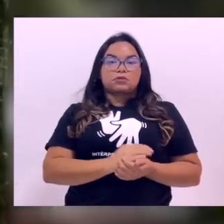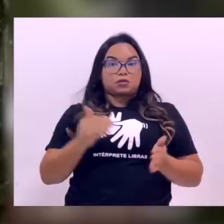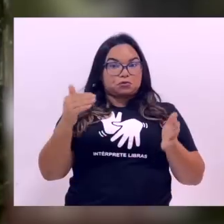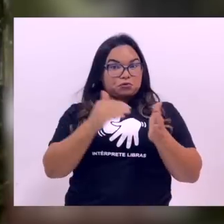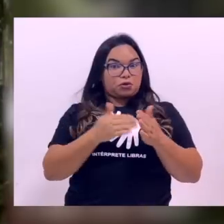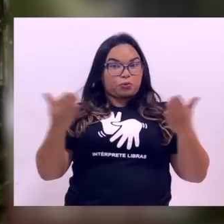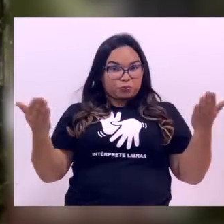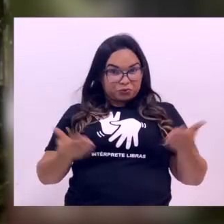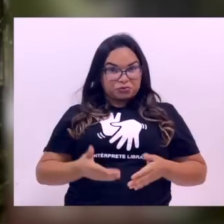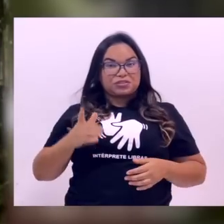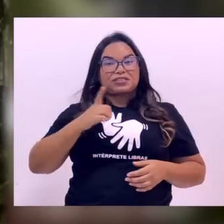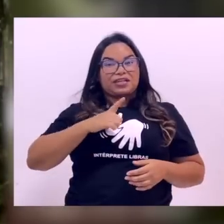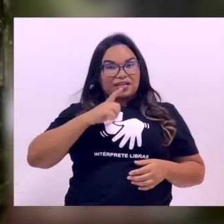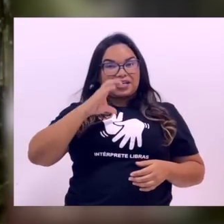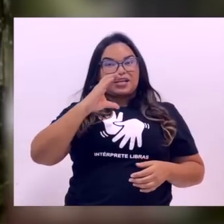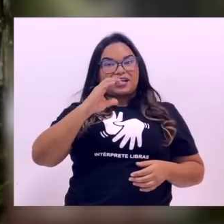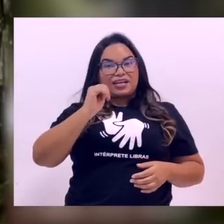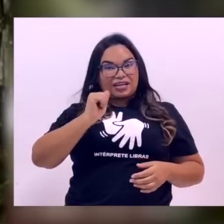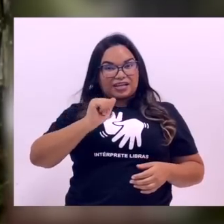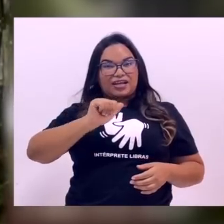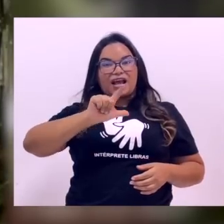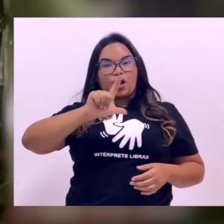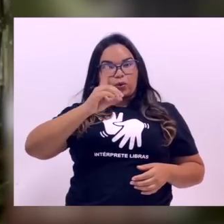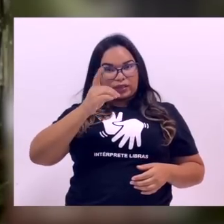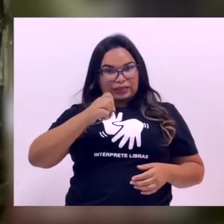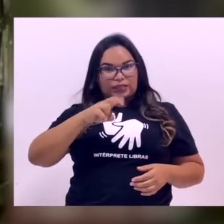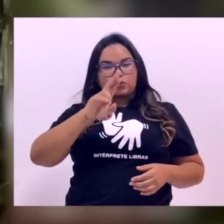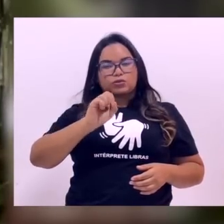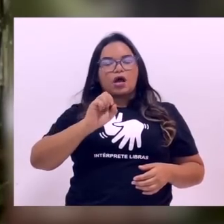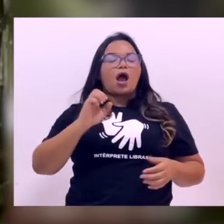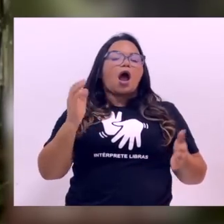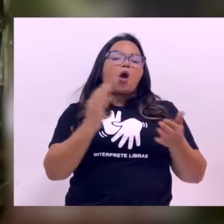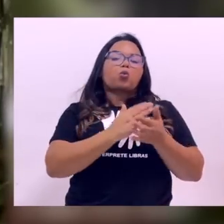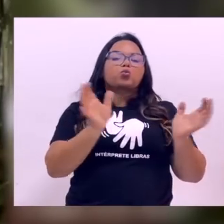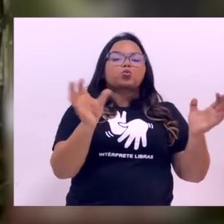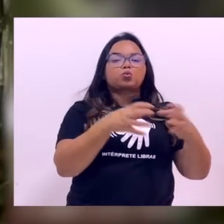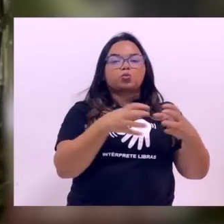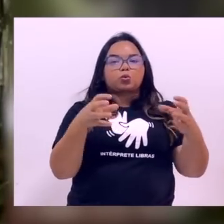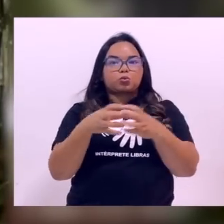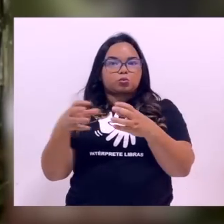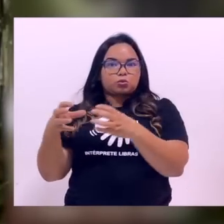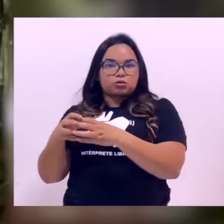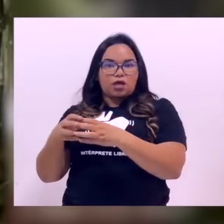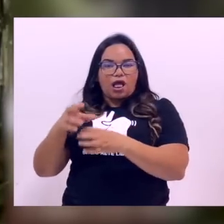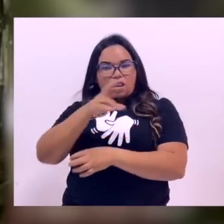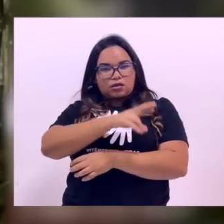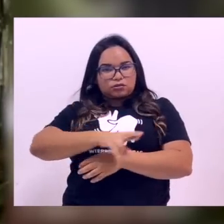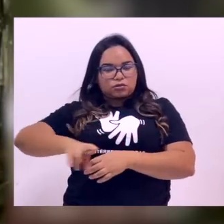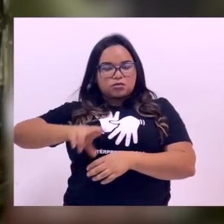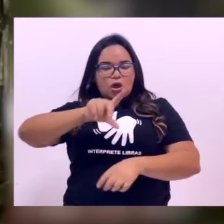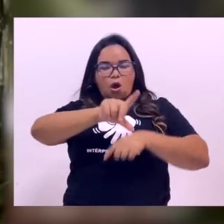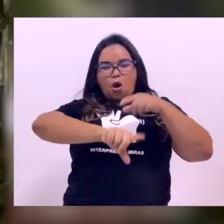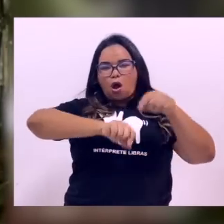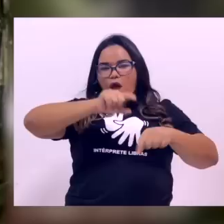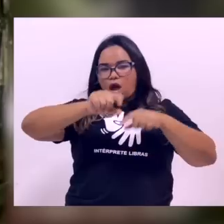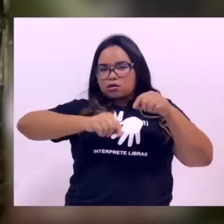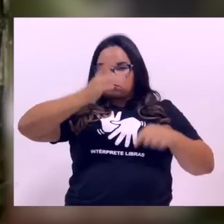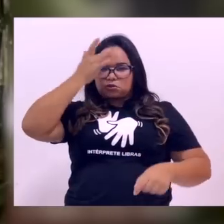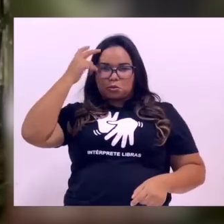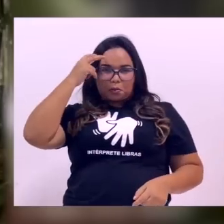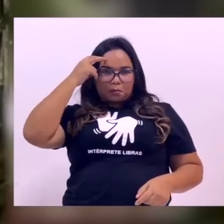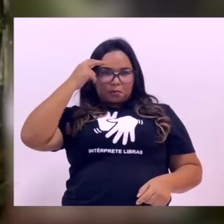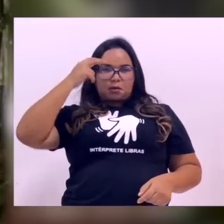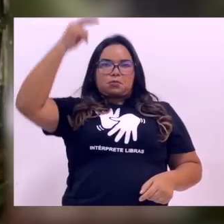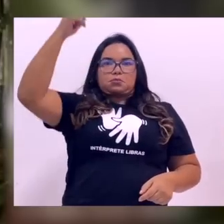temos caldeus hoje em dia. Algumas ordens religiosas concentram os seus melhores intelectuais,